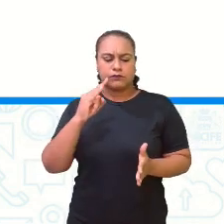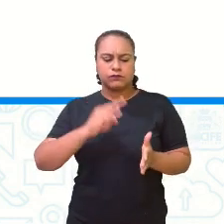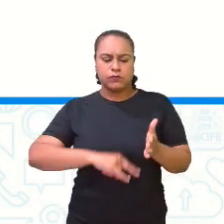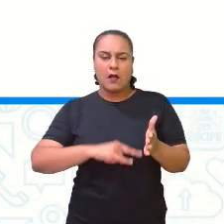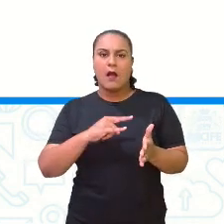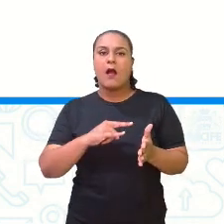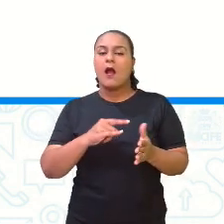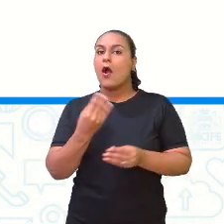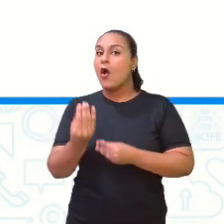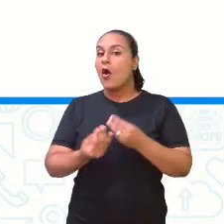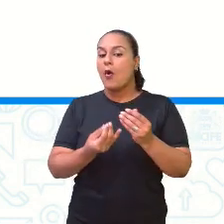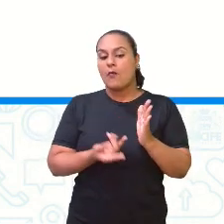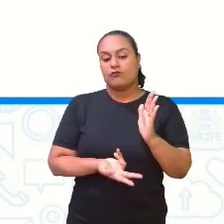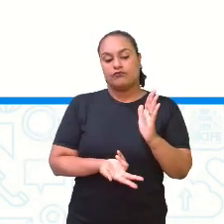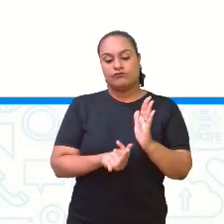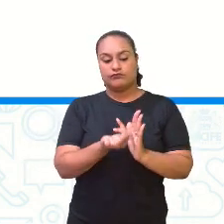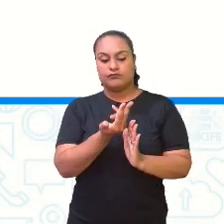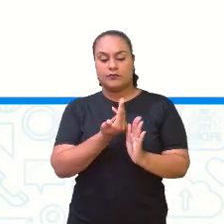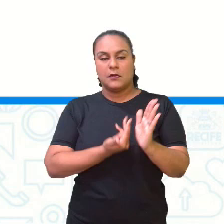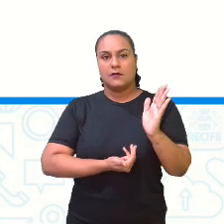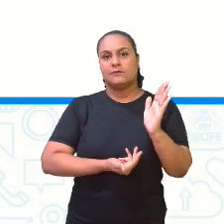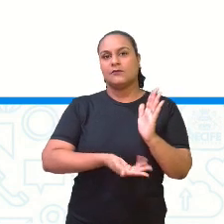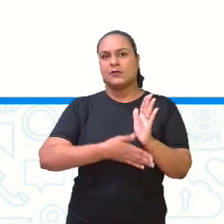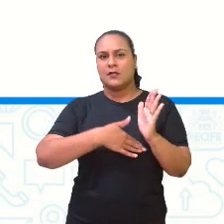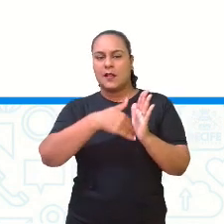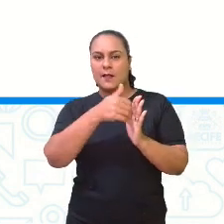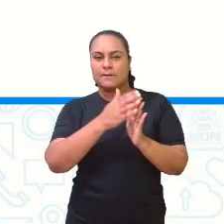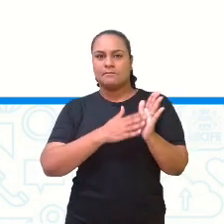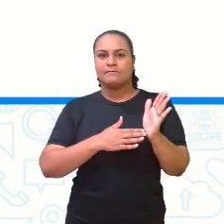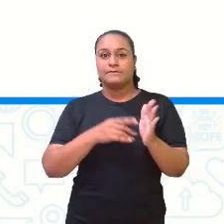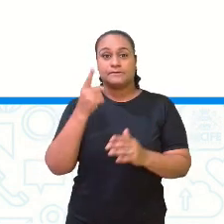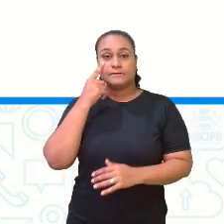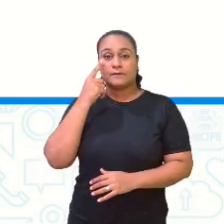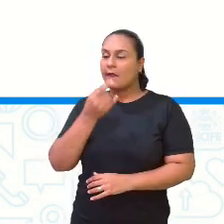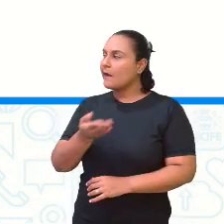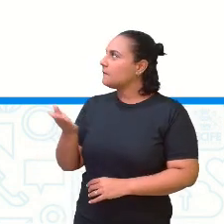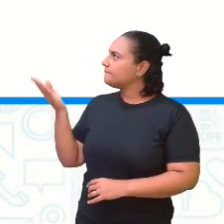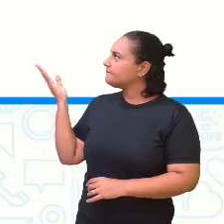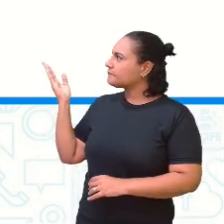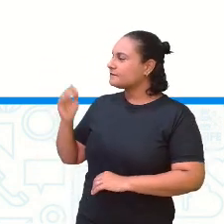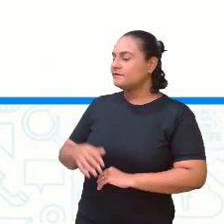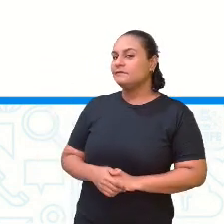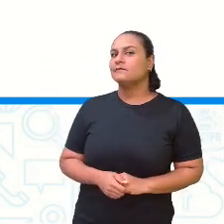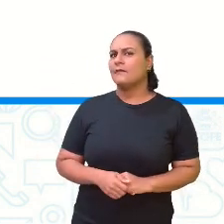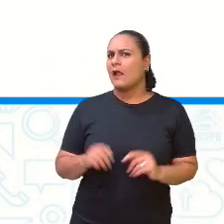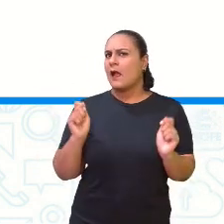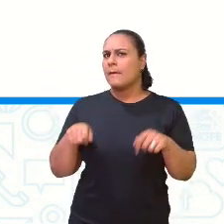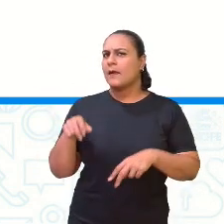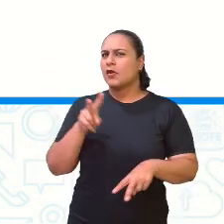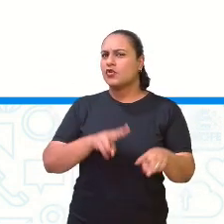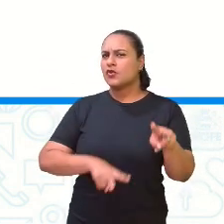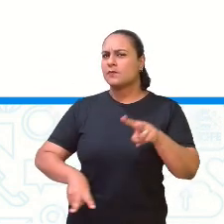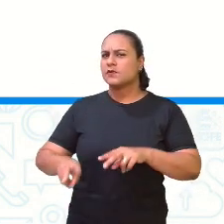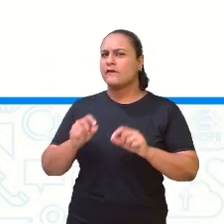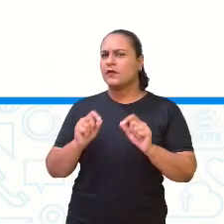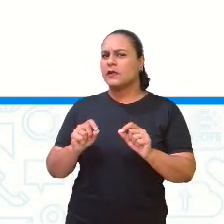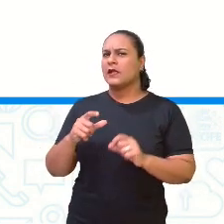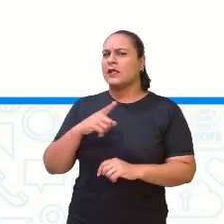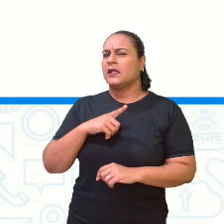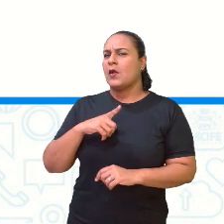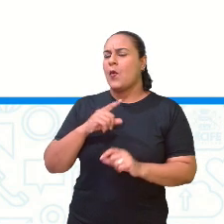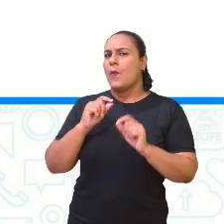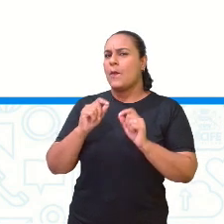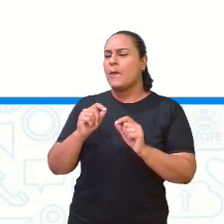através dos desenhos. Então aqui, olha, nós podemos observar que tem uma pessoa que provavelmente está com